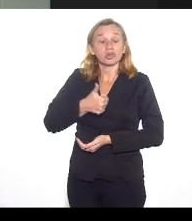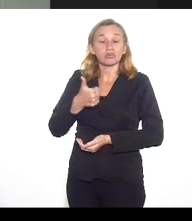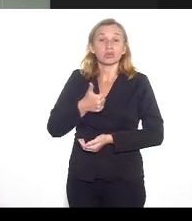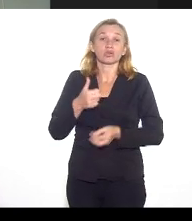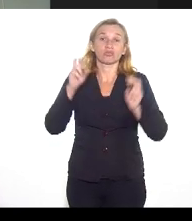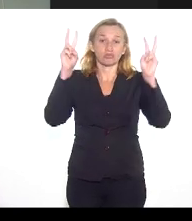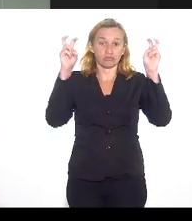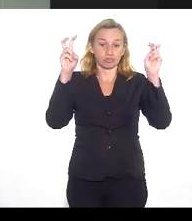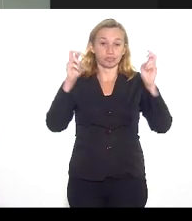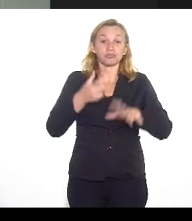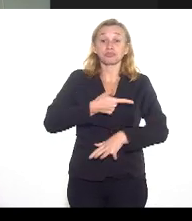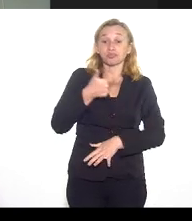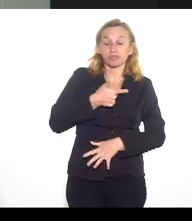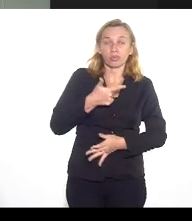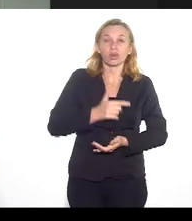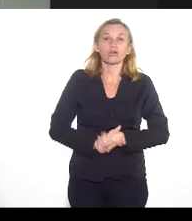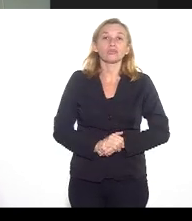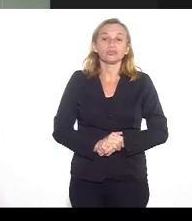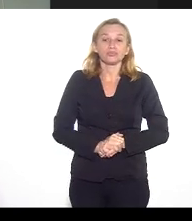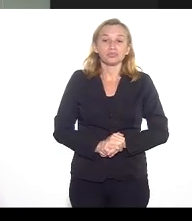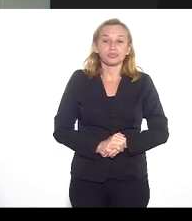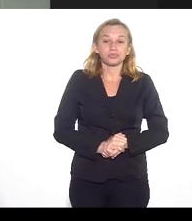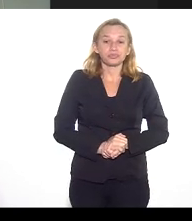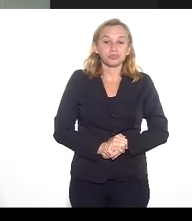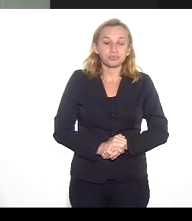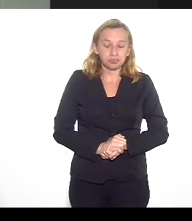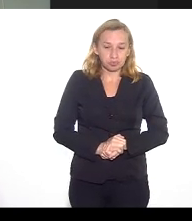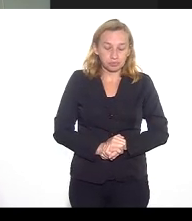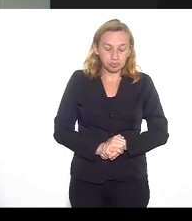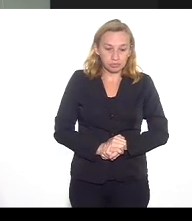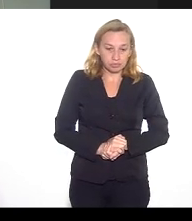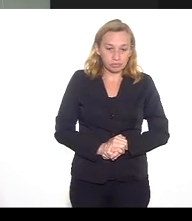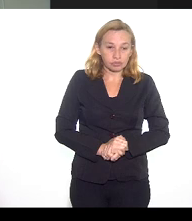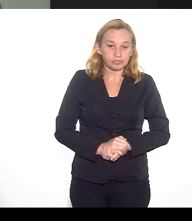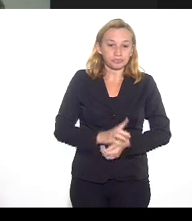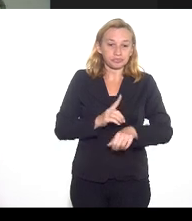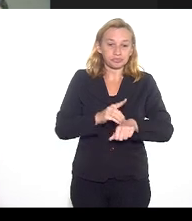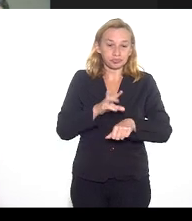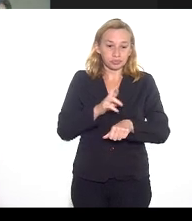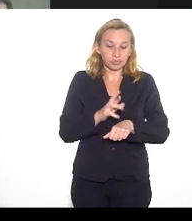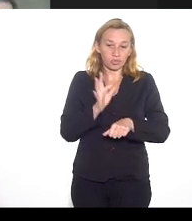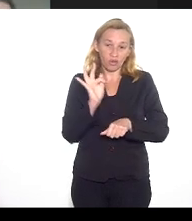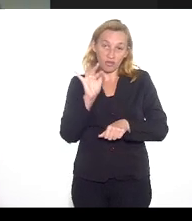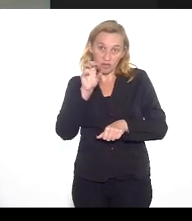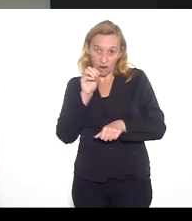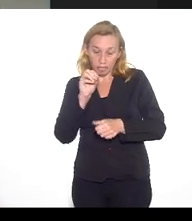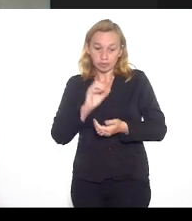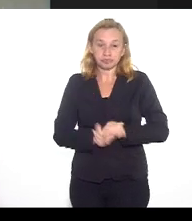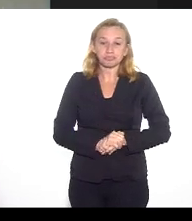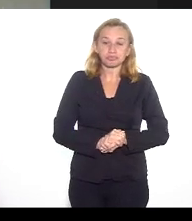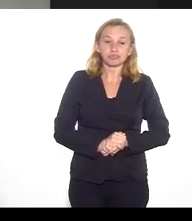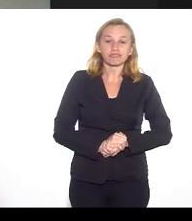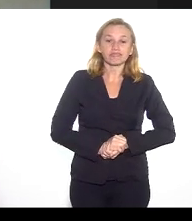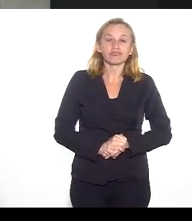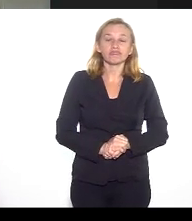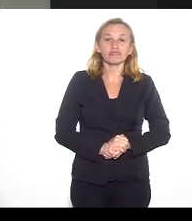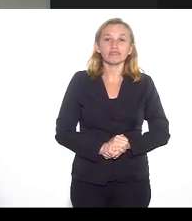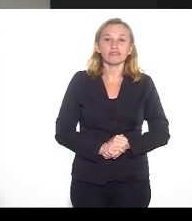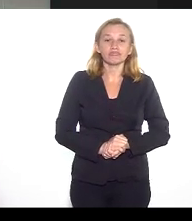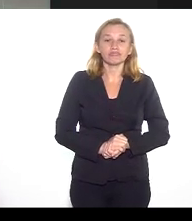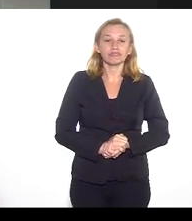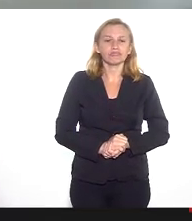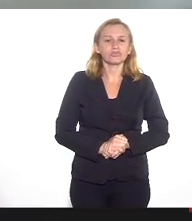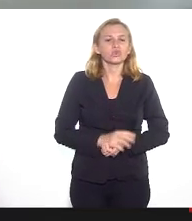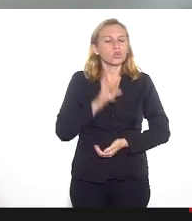questão. A segunda, eu vou me dirigir sempre ao doutor Flávio e aí ele passa para quem ele desejar.